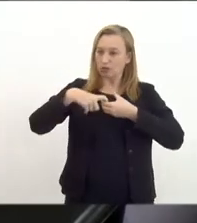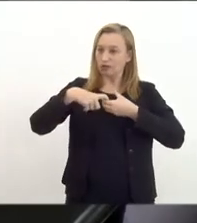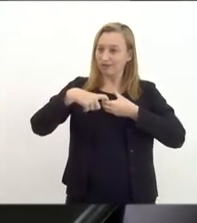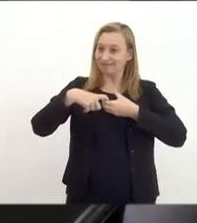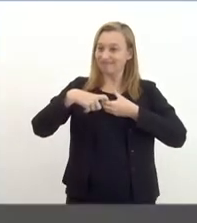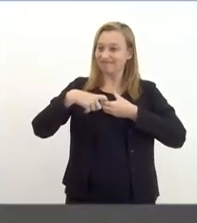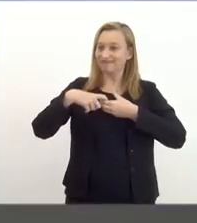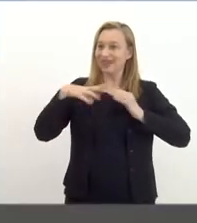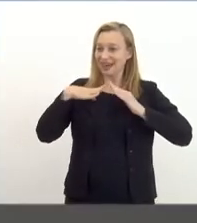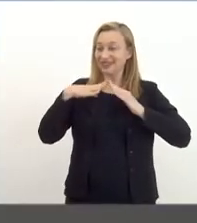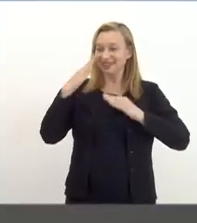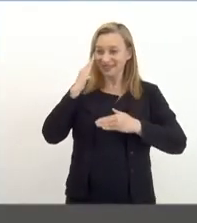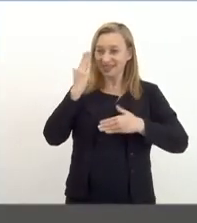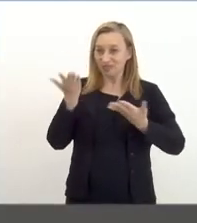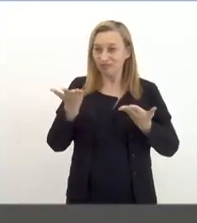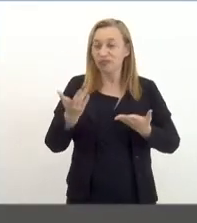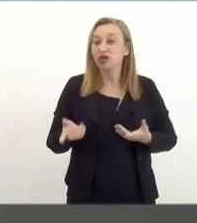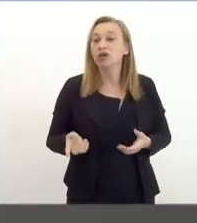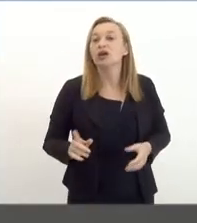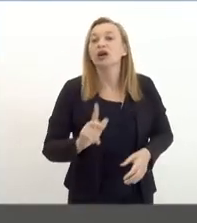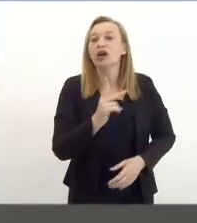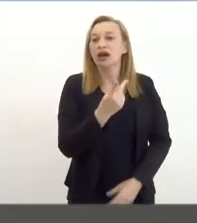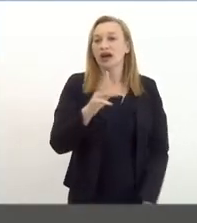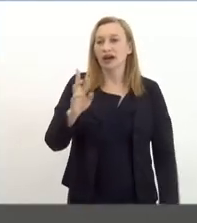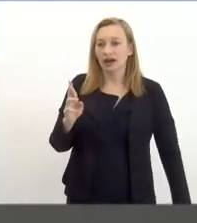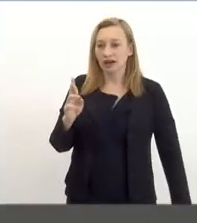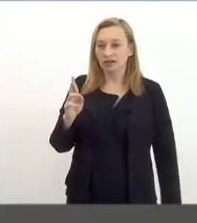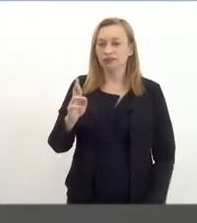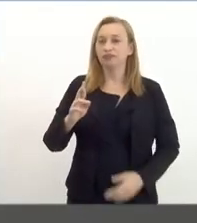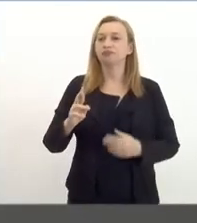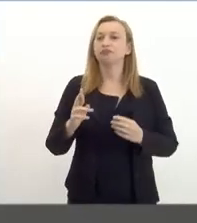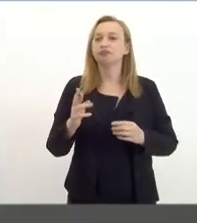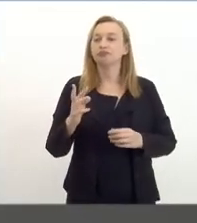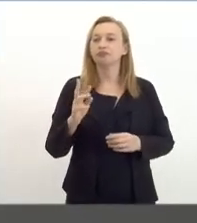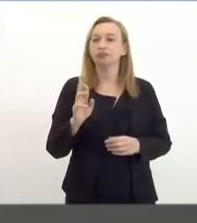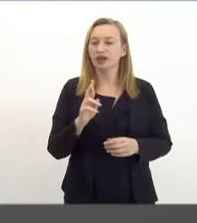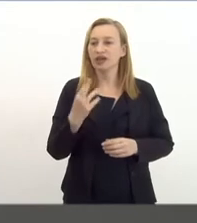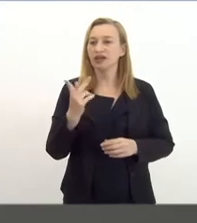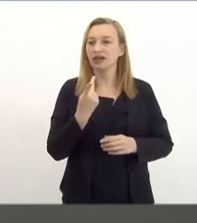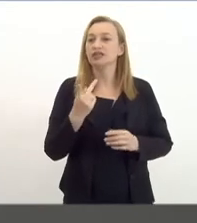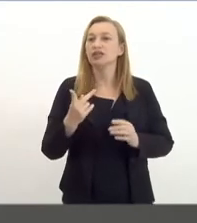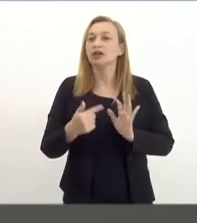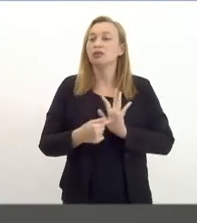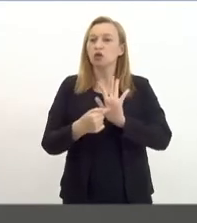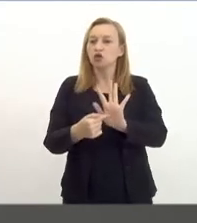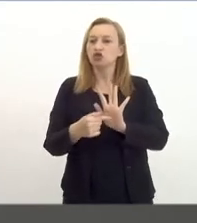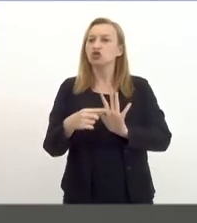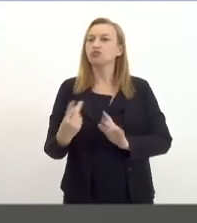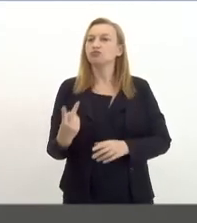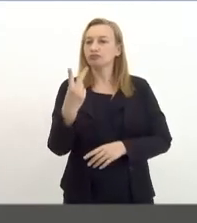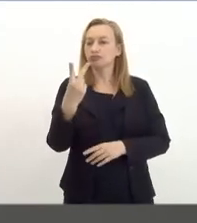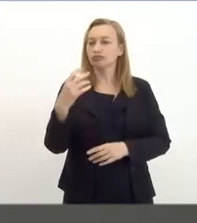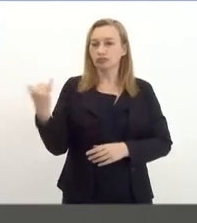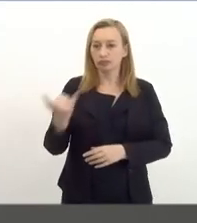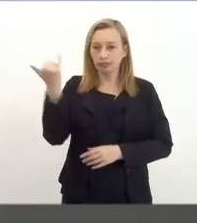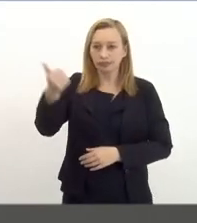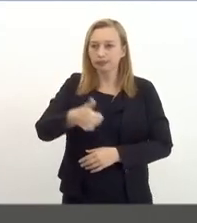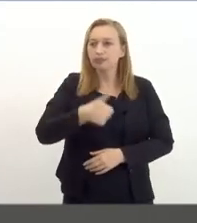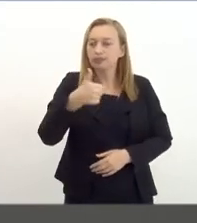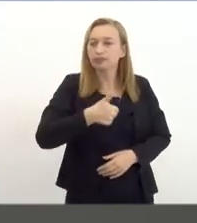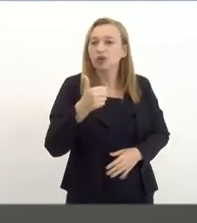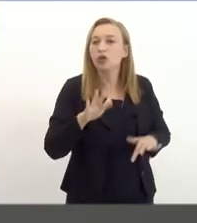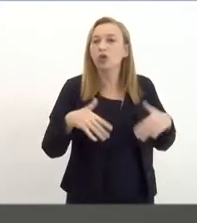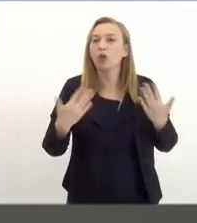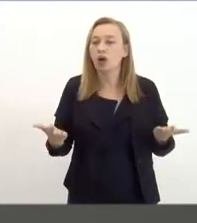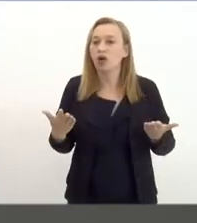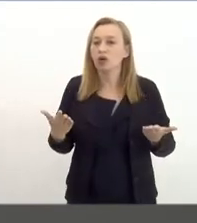para fase 9 do RH ele constitui: muito importante o primeiro com